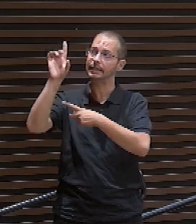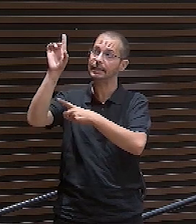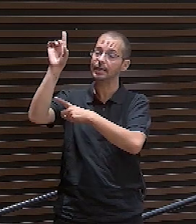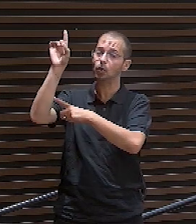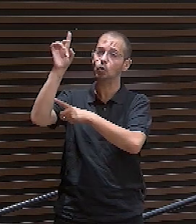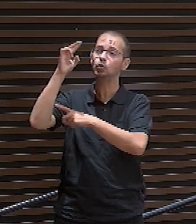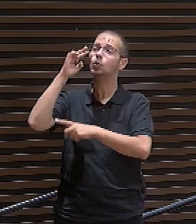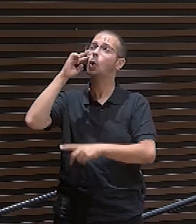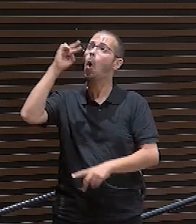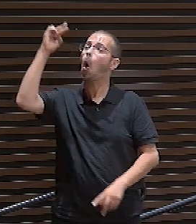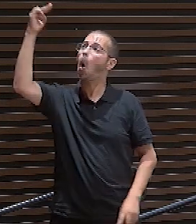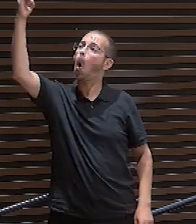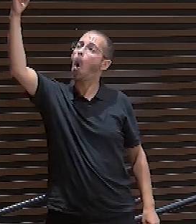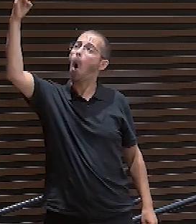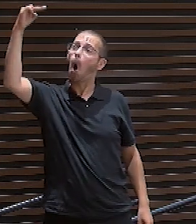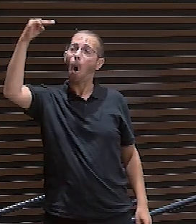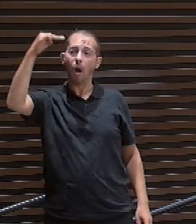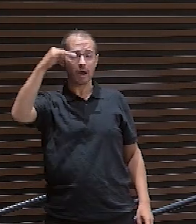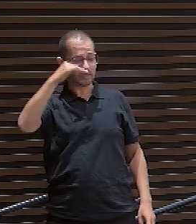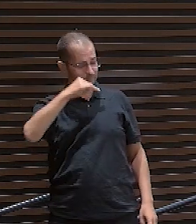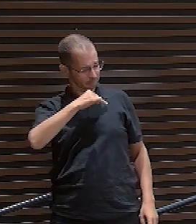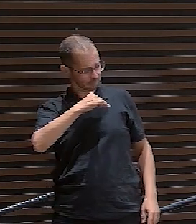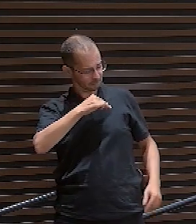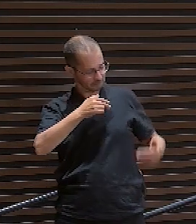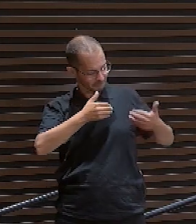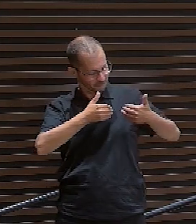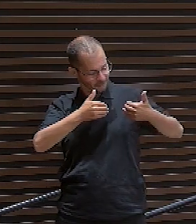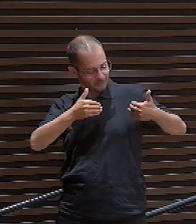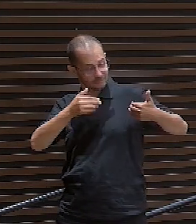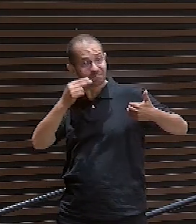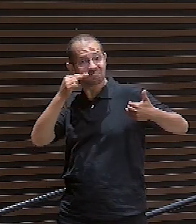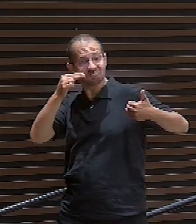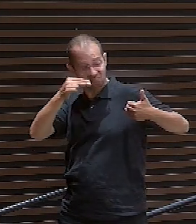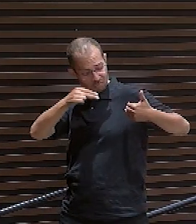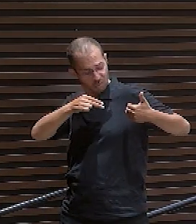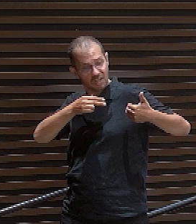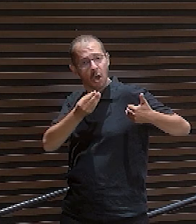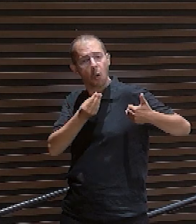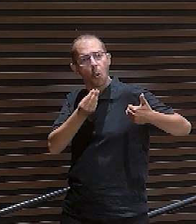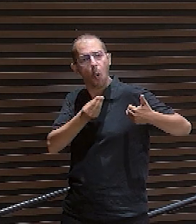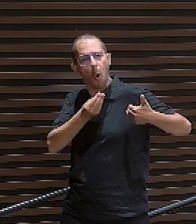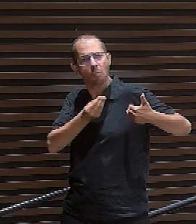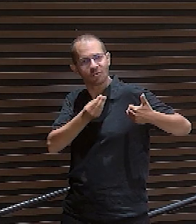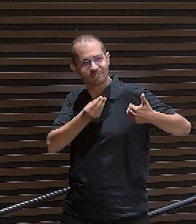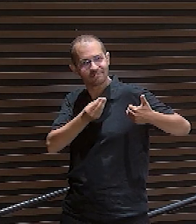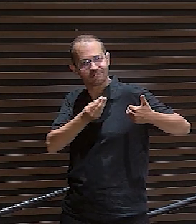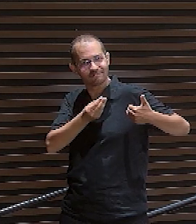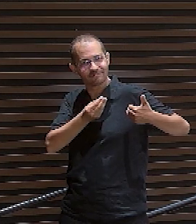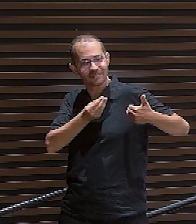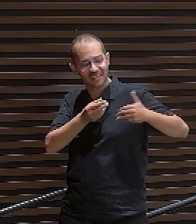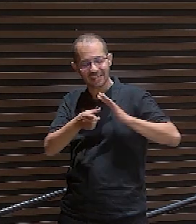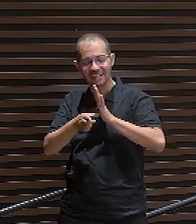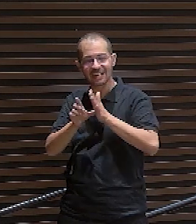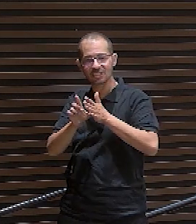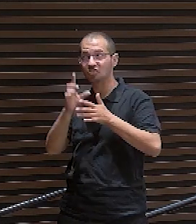para o coração do adorador, antes de olhar para o sacrifício em si.